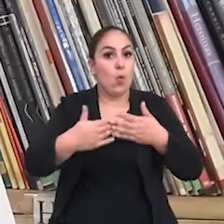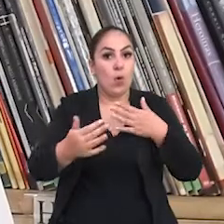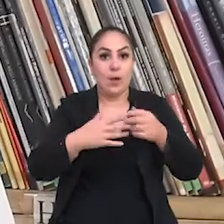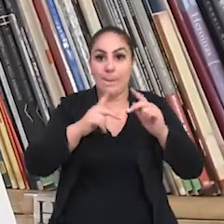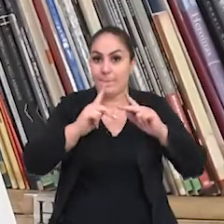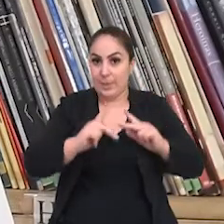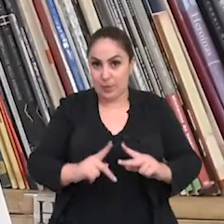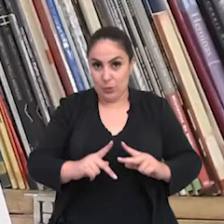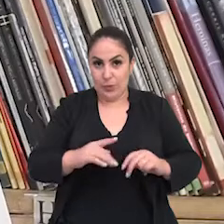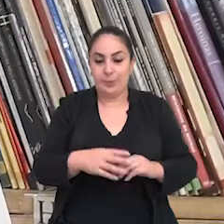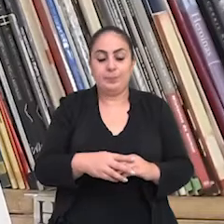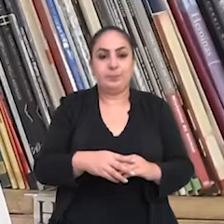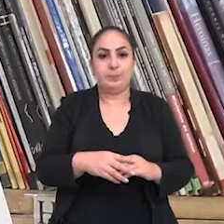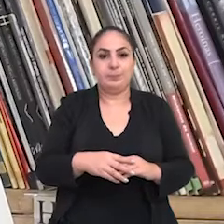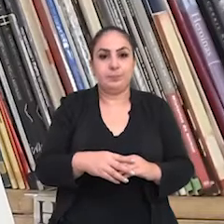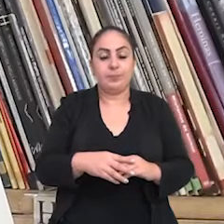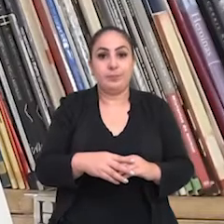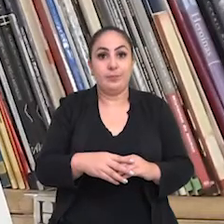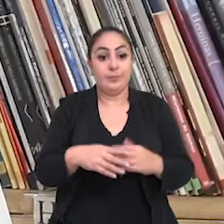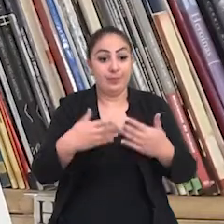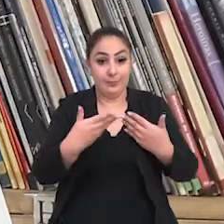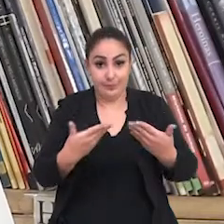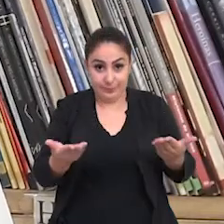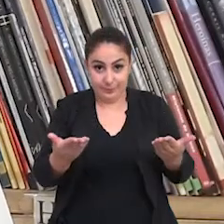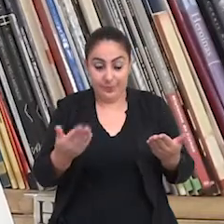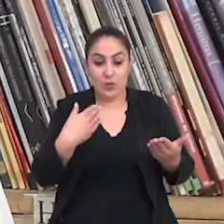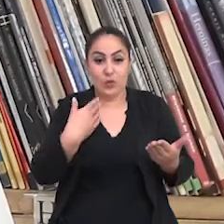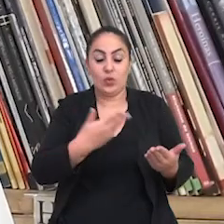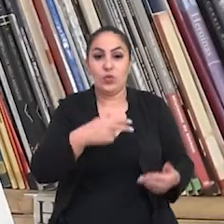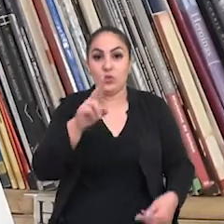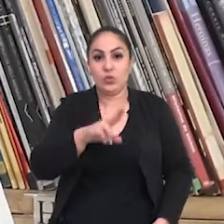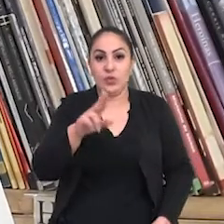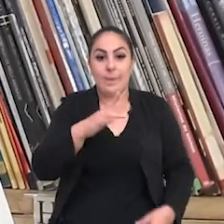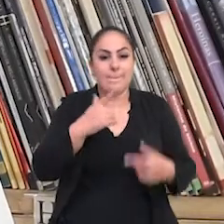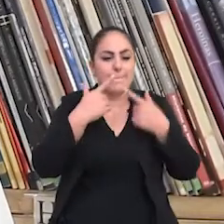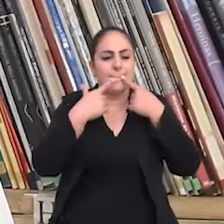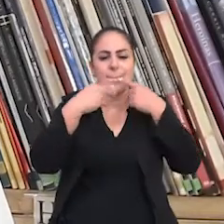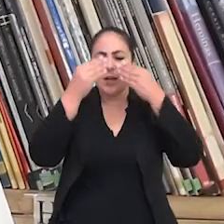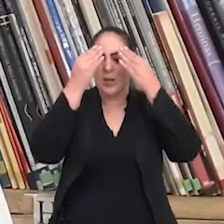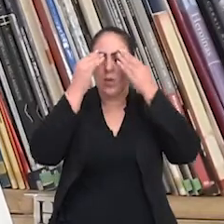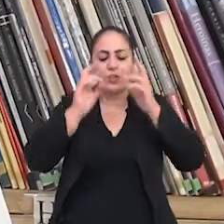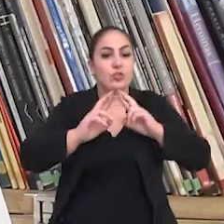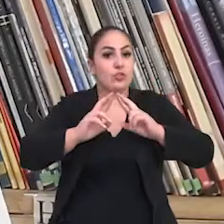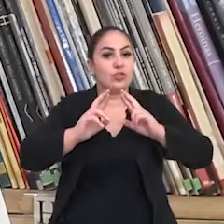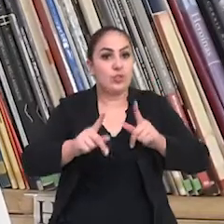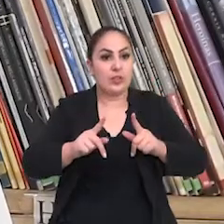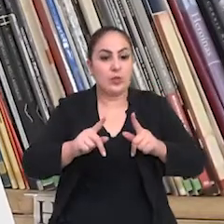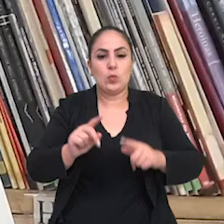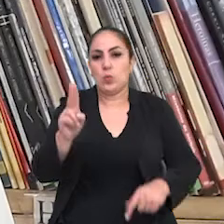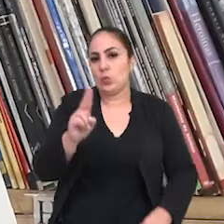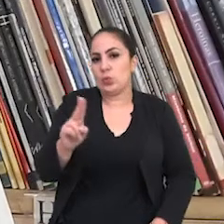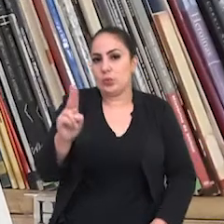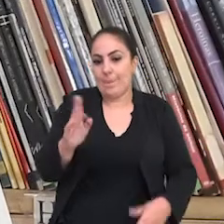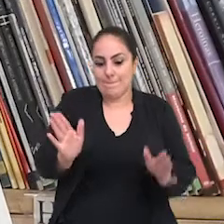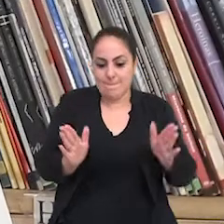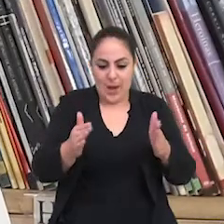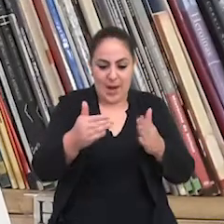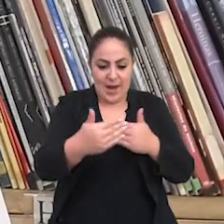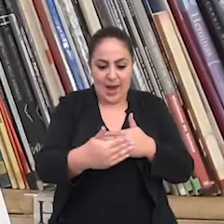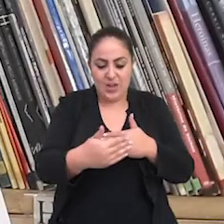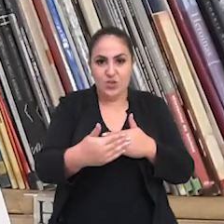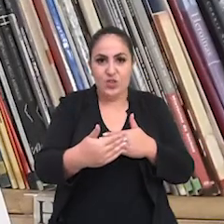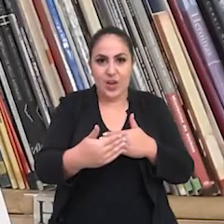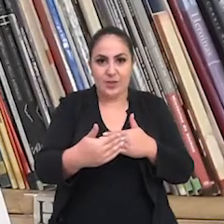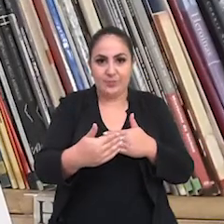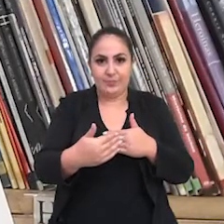transformar qualquer pessoa. E com ela, nós utilizamos uma linguagem bem diferente. Pegamos uma caixa